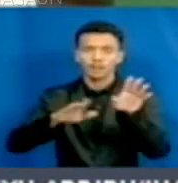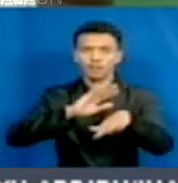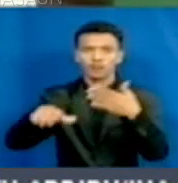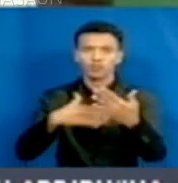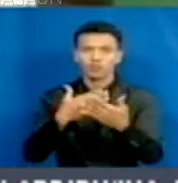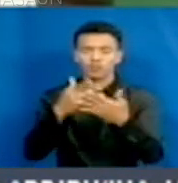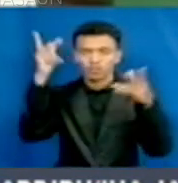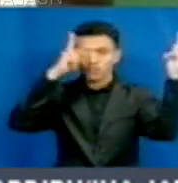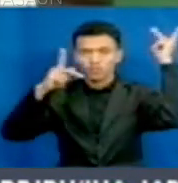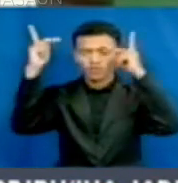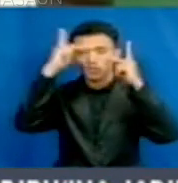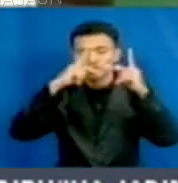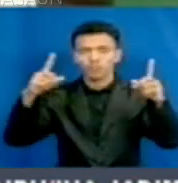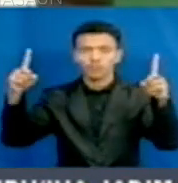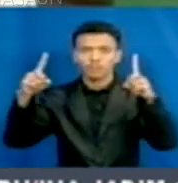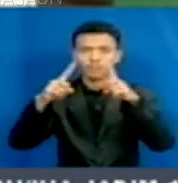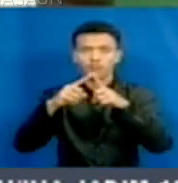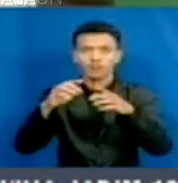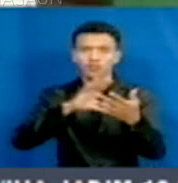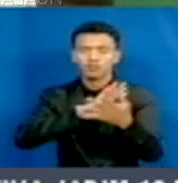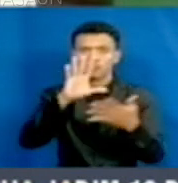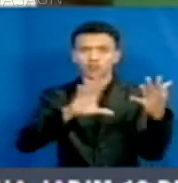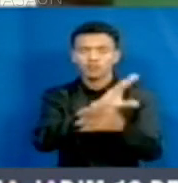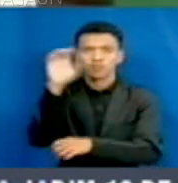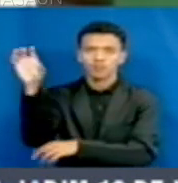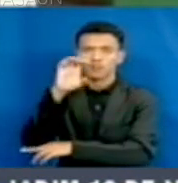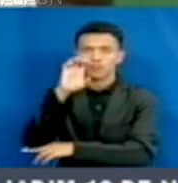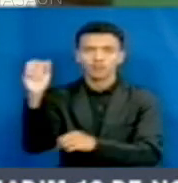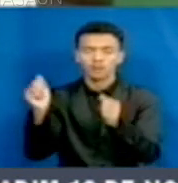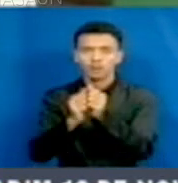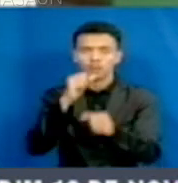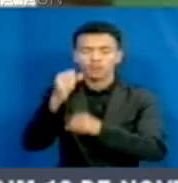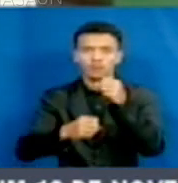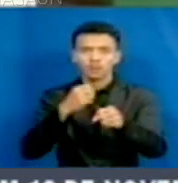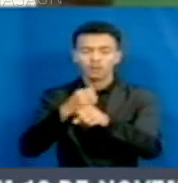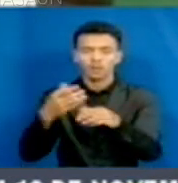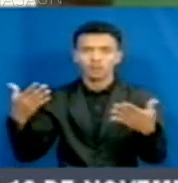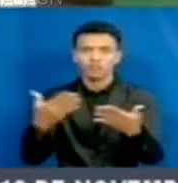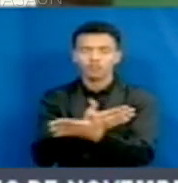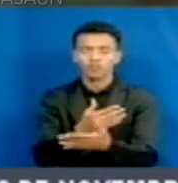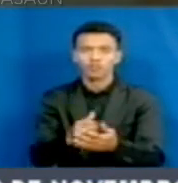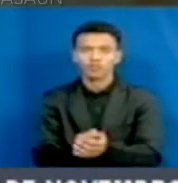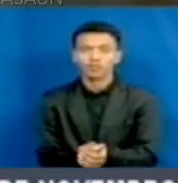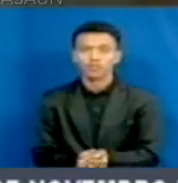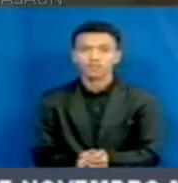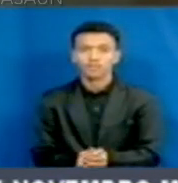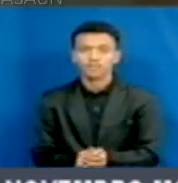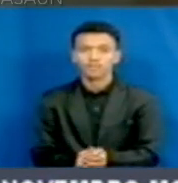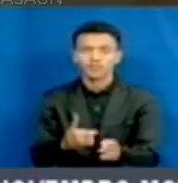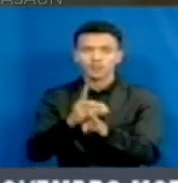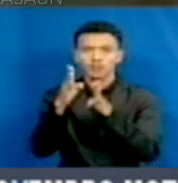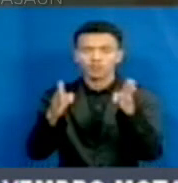preocupa ba a festa natal hotinafo nebe demane bara clio. Dirigente